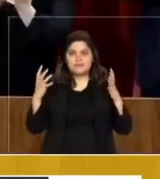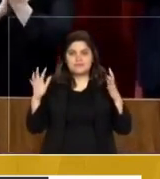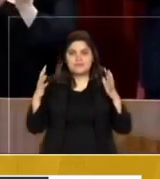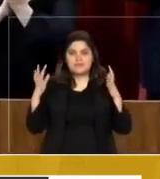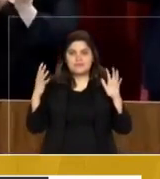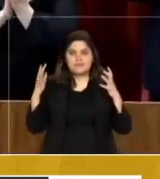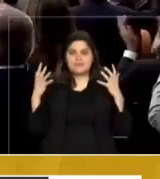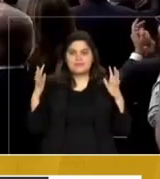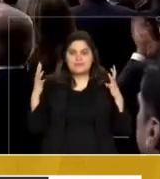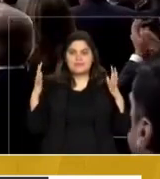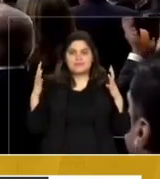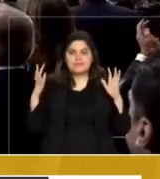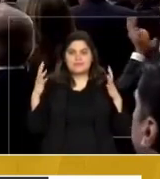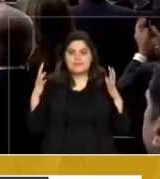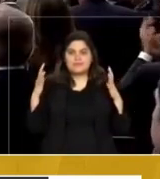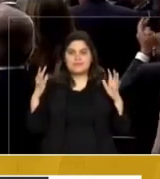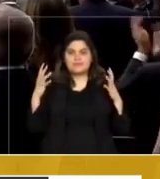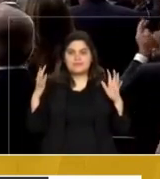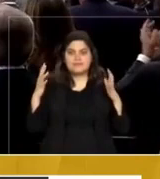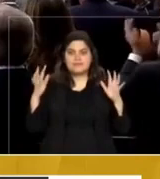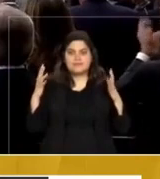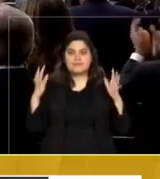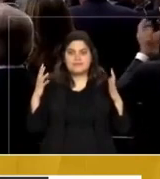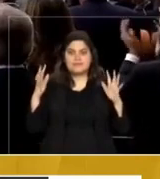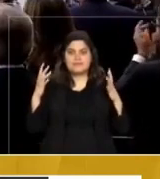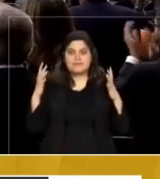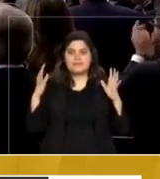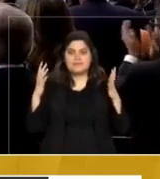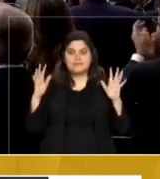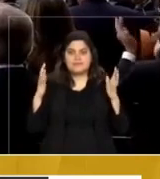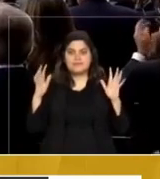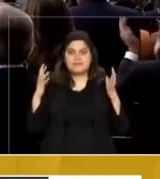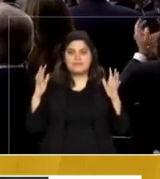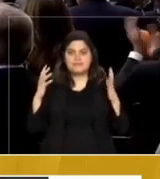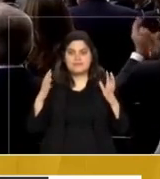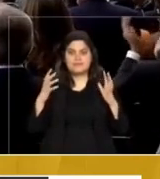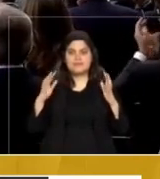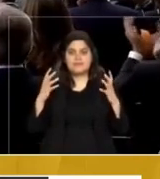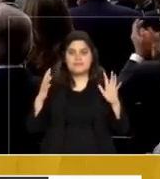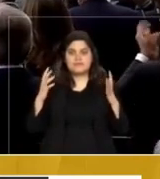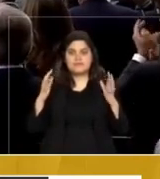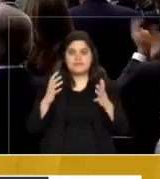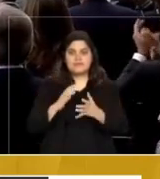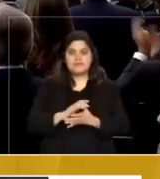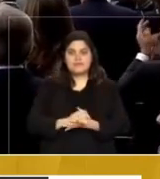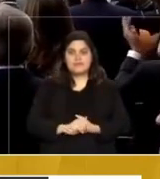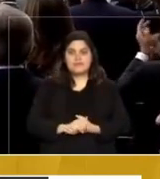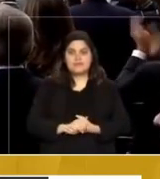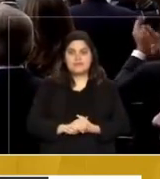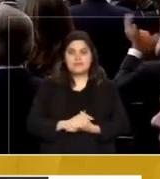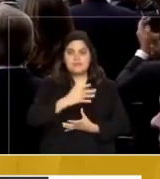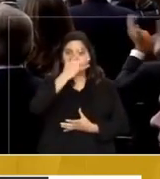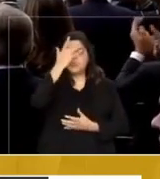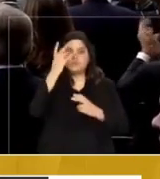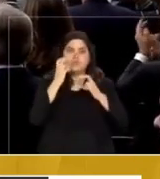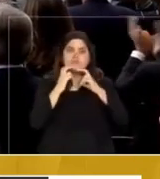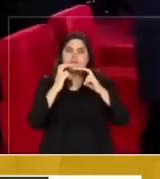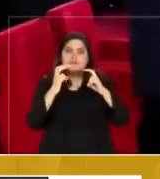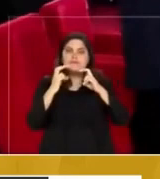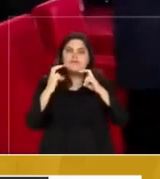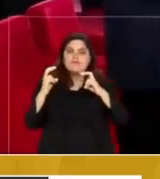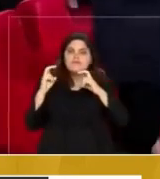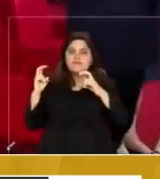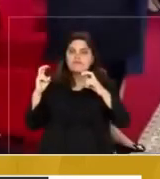Supremo tornaram essa eleição ilegal e ilegítima. E assim será tratada. Aconteça o